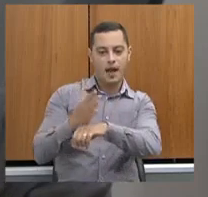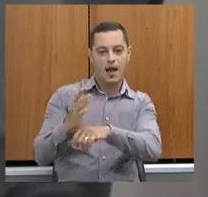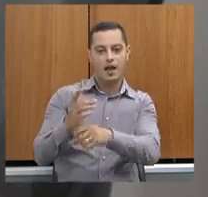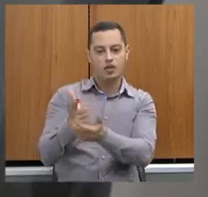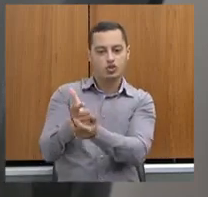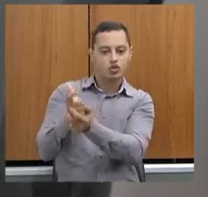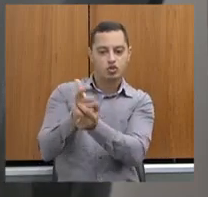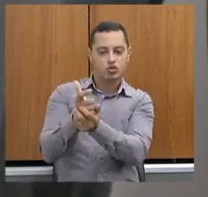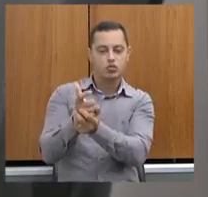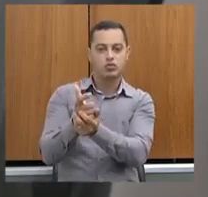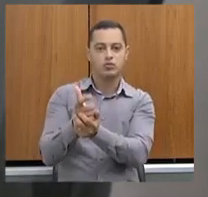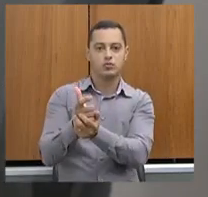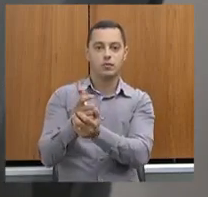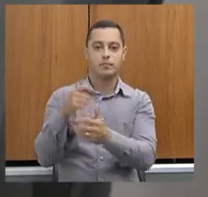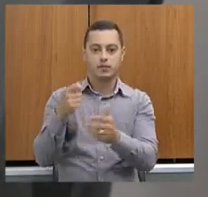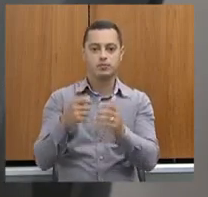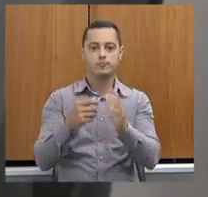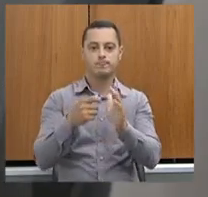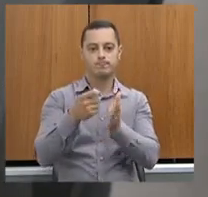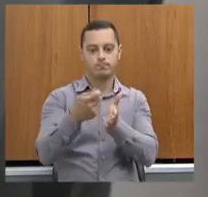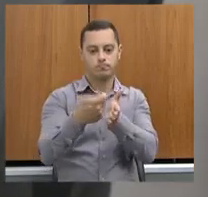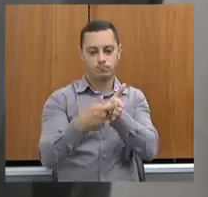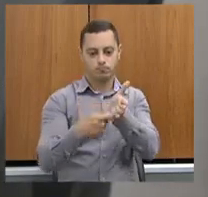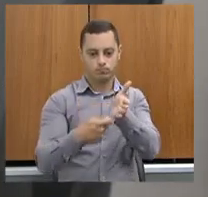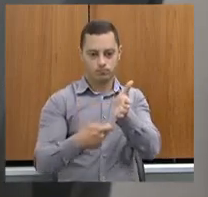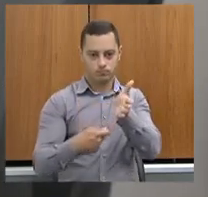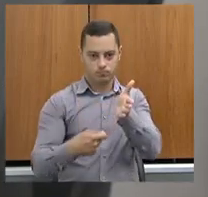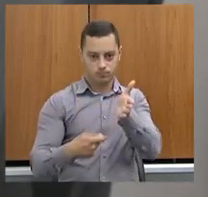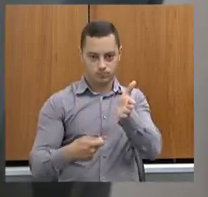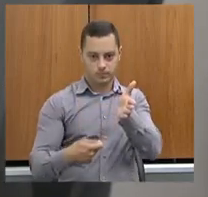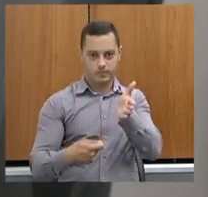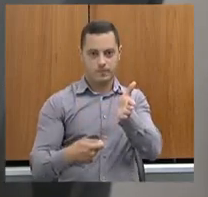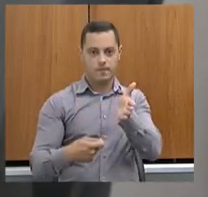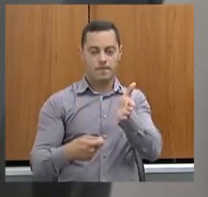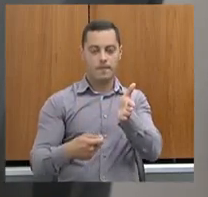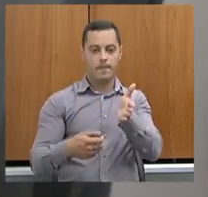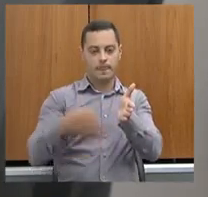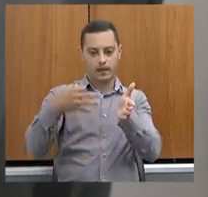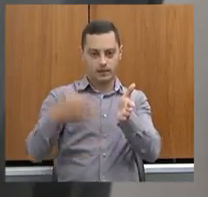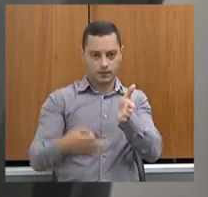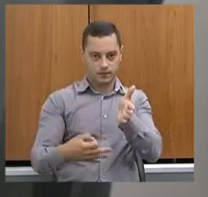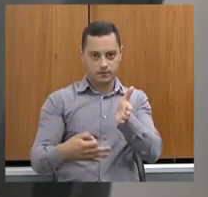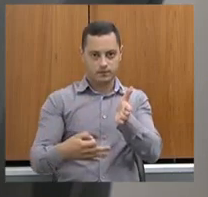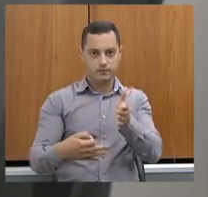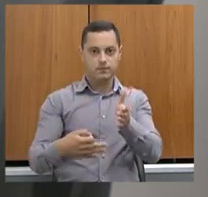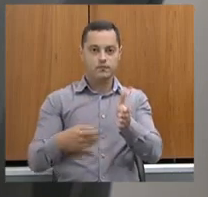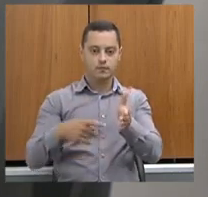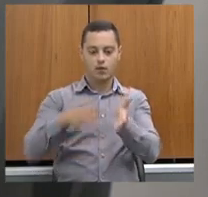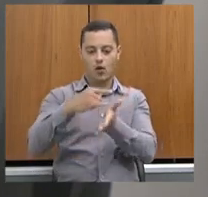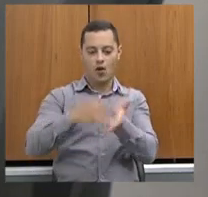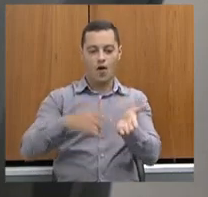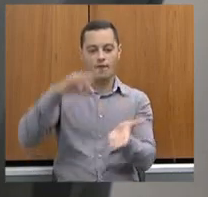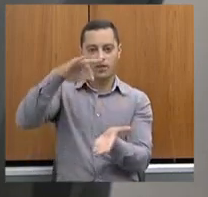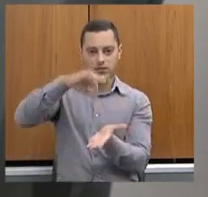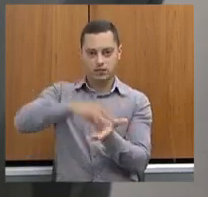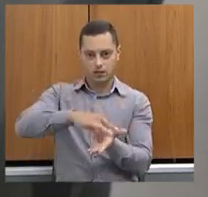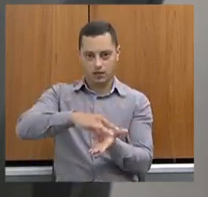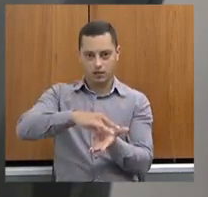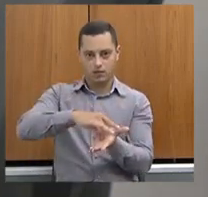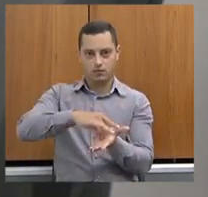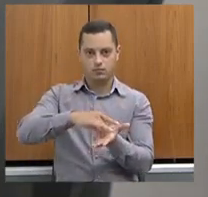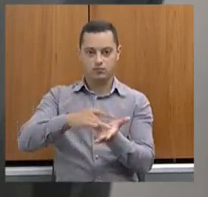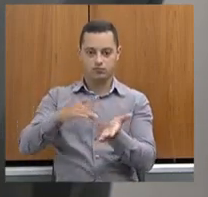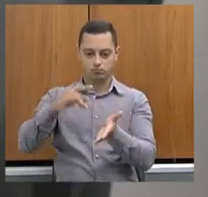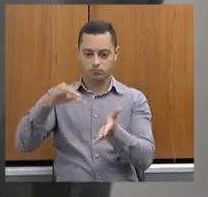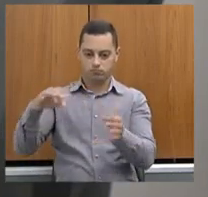ser levado ao conhecimento do Senhor que mediante documento Ofício e